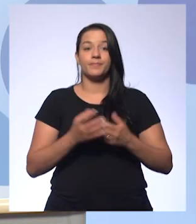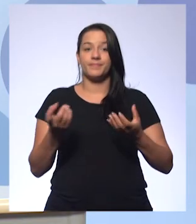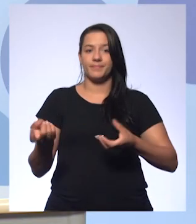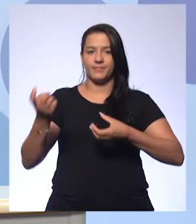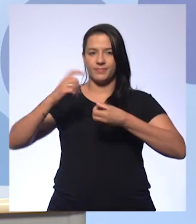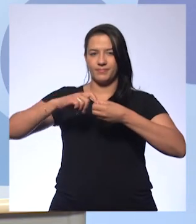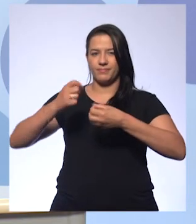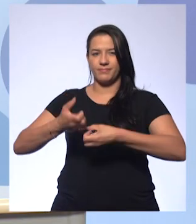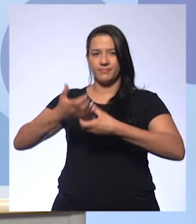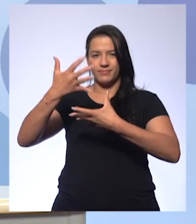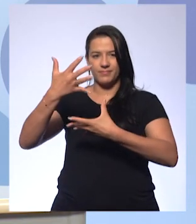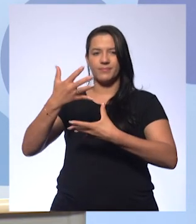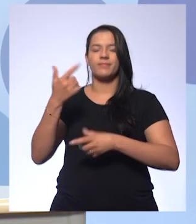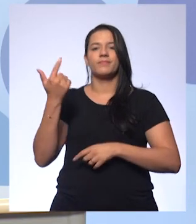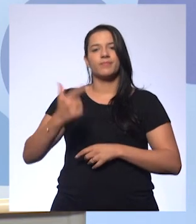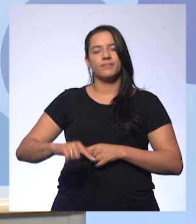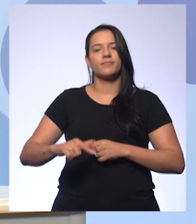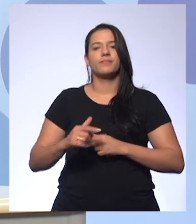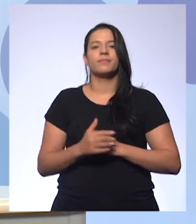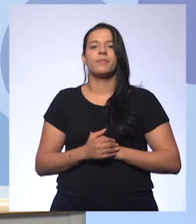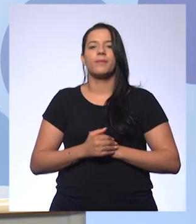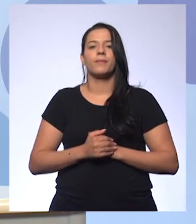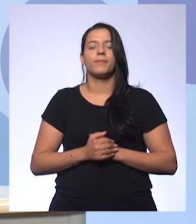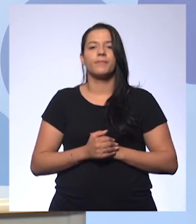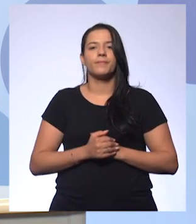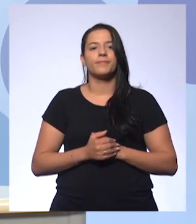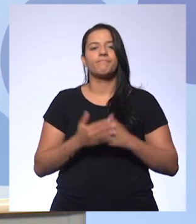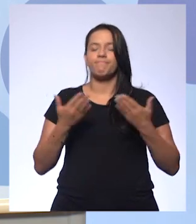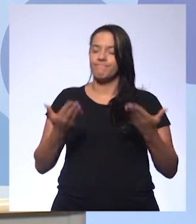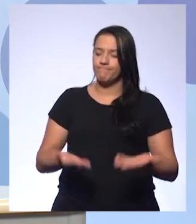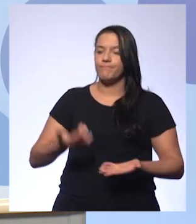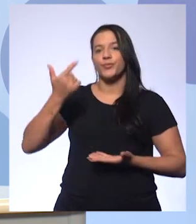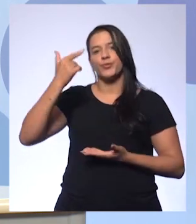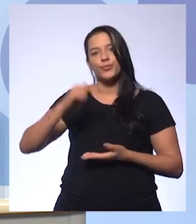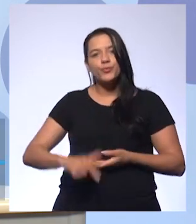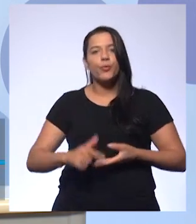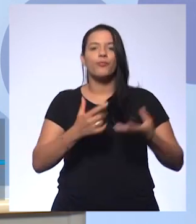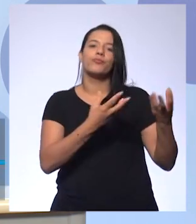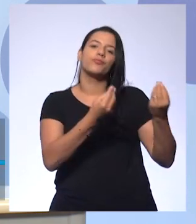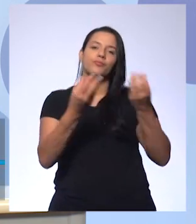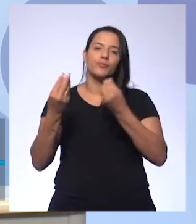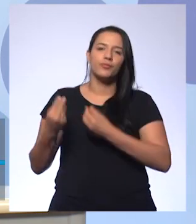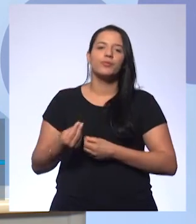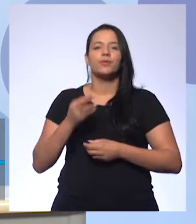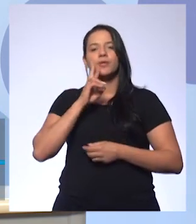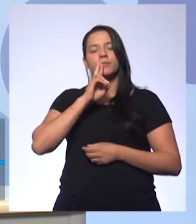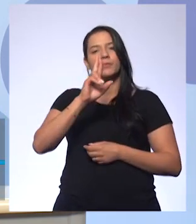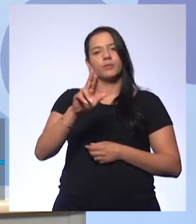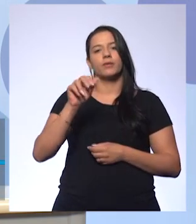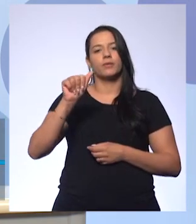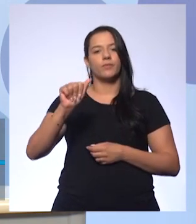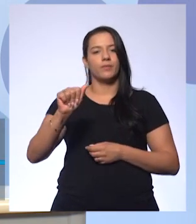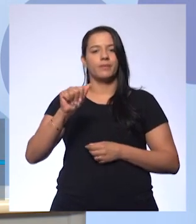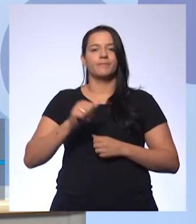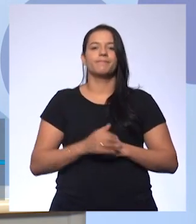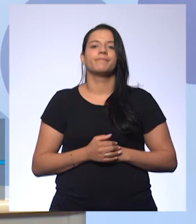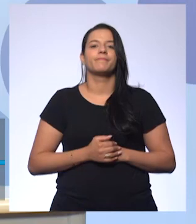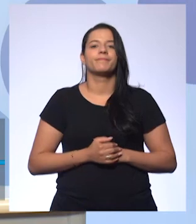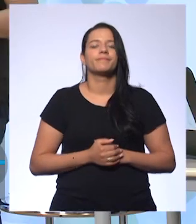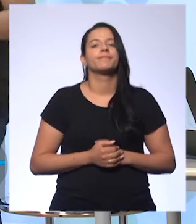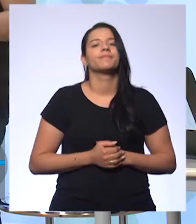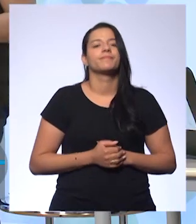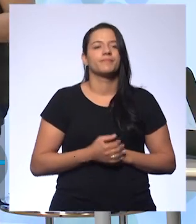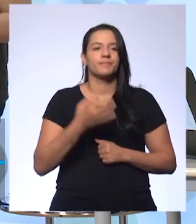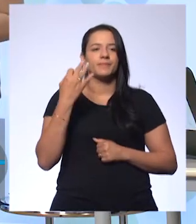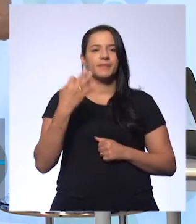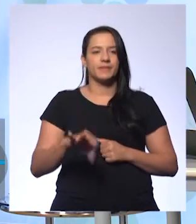Voltando aqui de mais um chat. Olha, Simone, de novo, assim, todo mundo respondeu letra A. E aí? Perfeito, certinho,